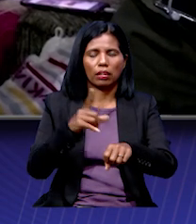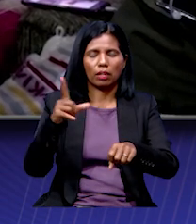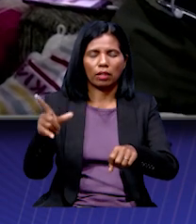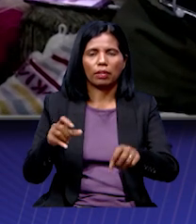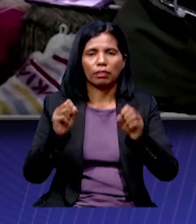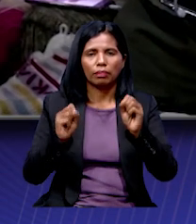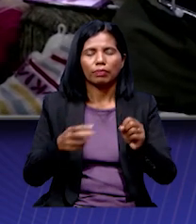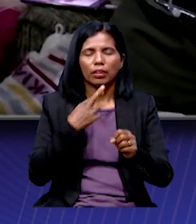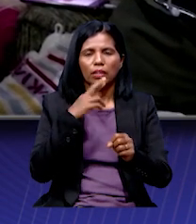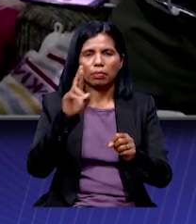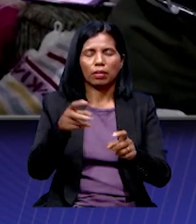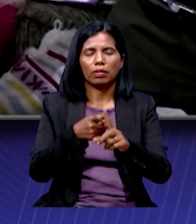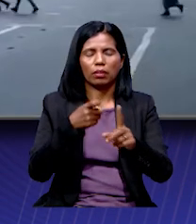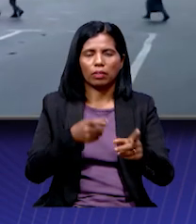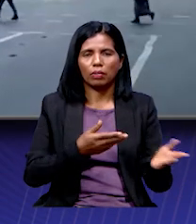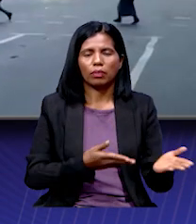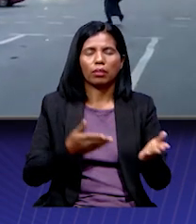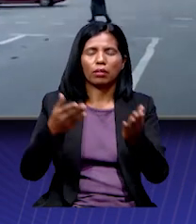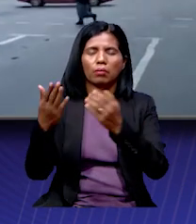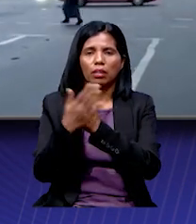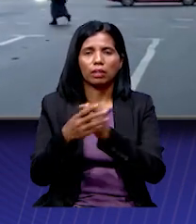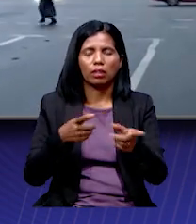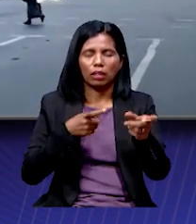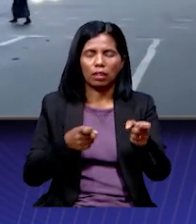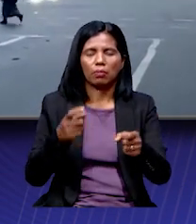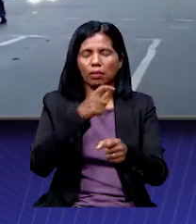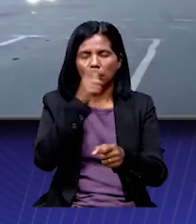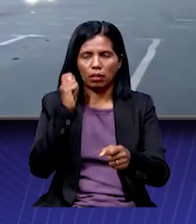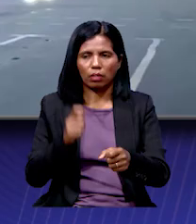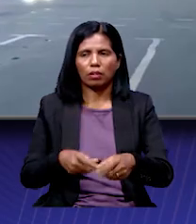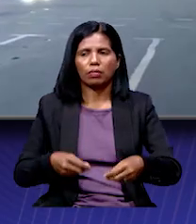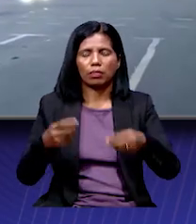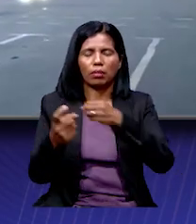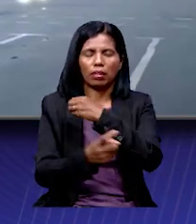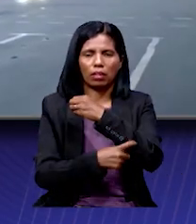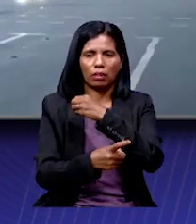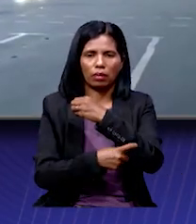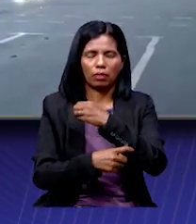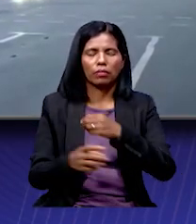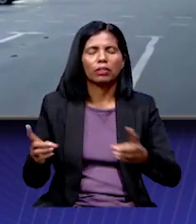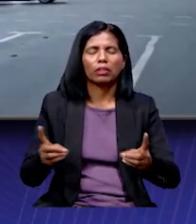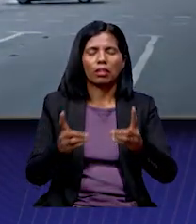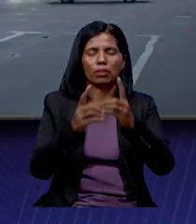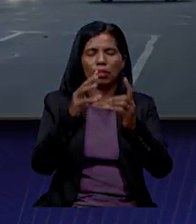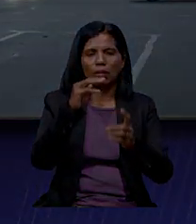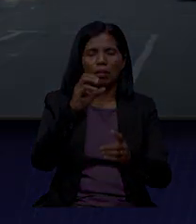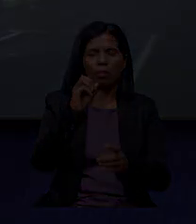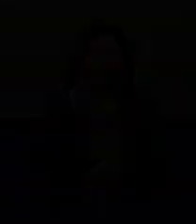nebe responde russa haruka kilat ba Ucrânia no a força sanção econômico contra Moscou.